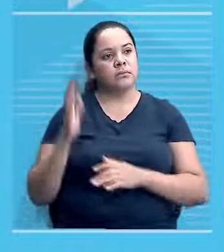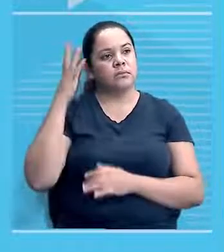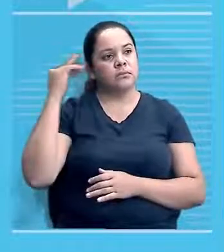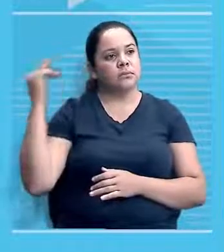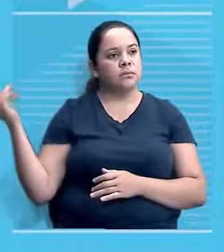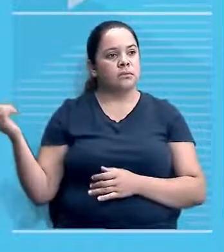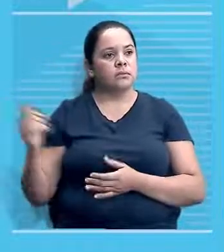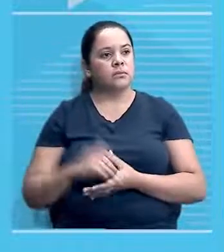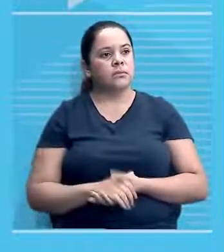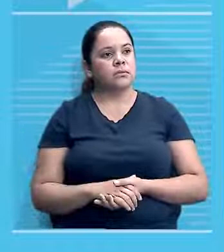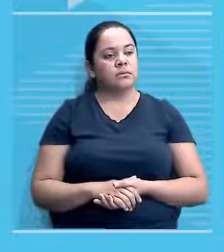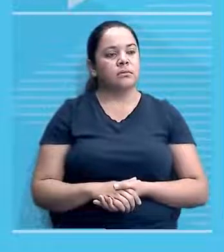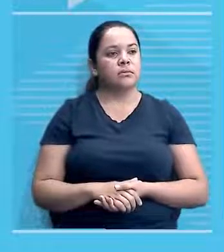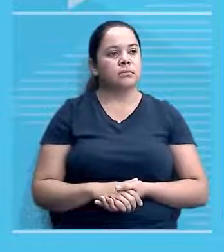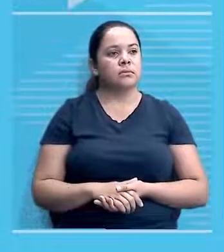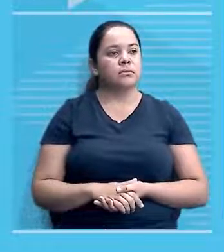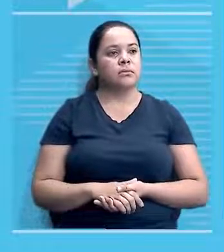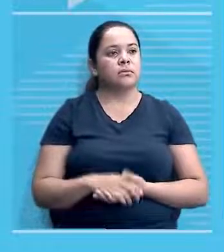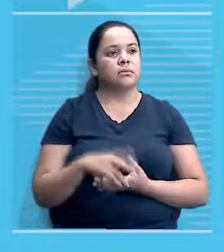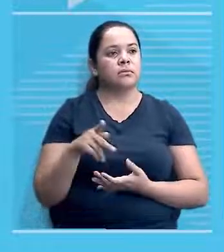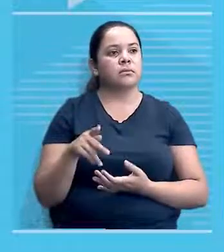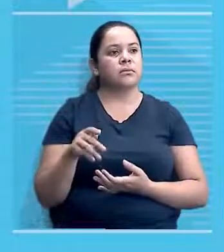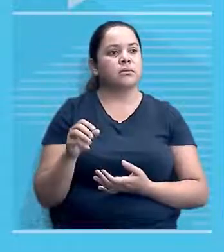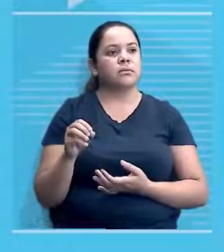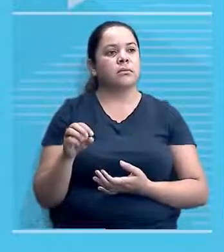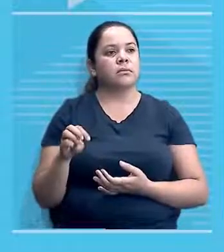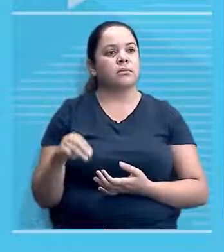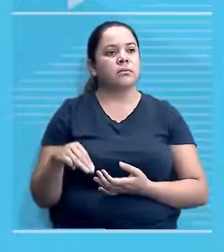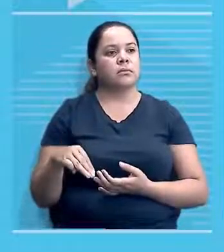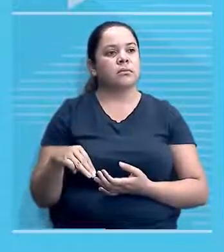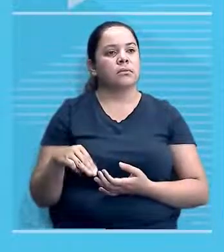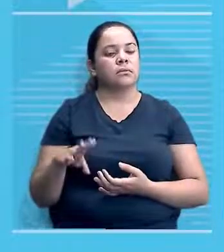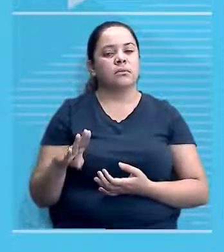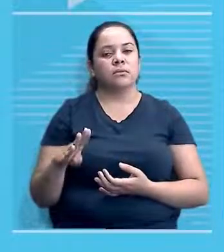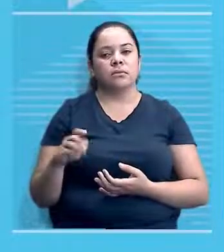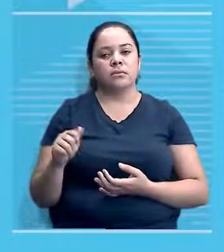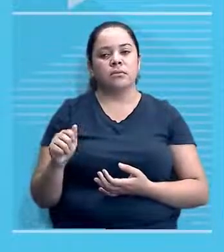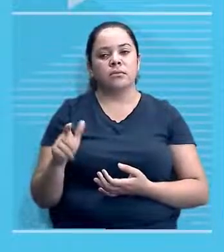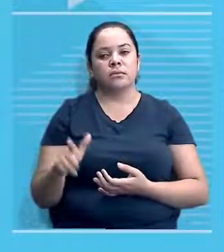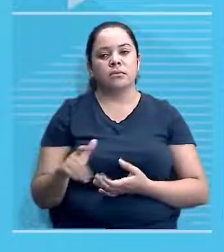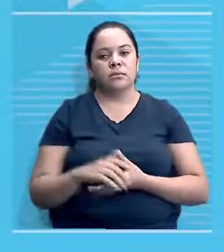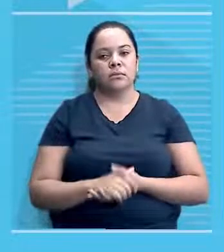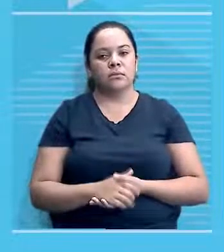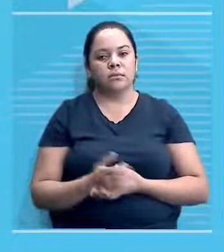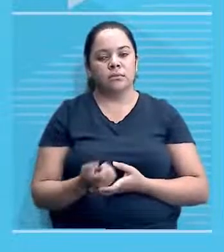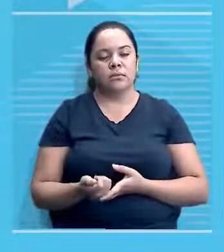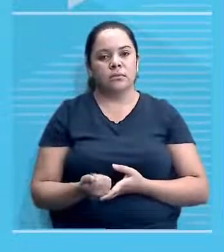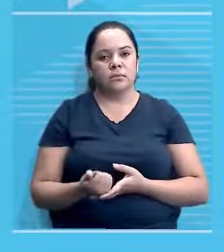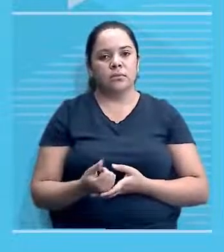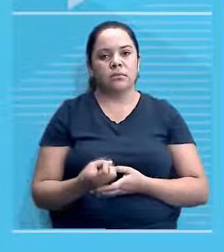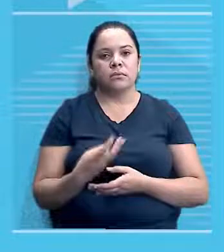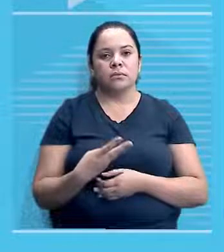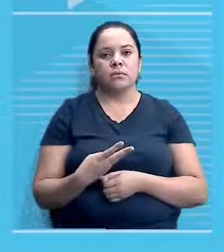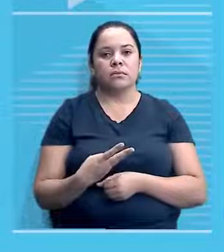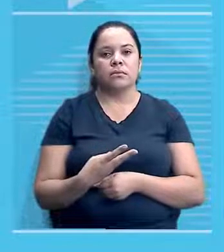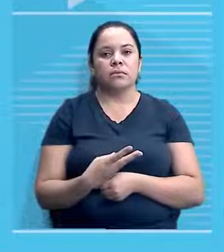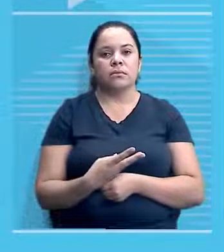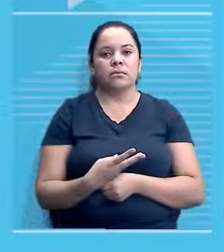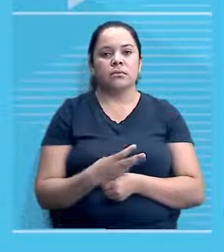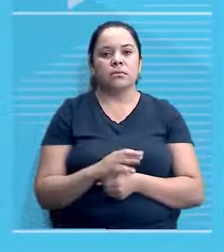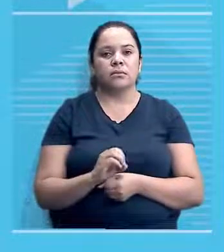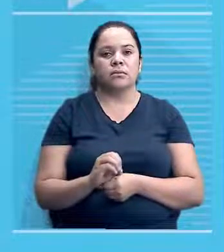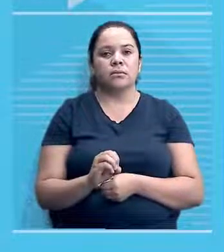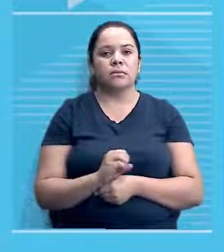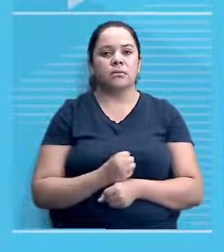é um Marquês de Pombal e quase 30 anos ele foi primeiro ministro Olha aí